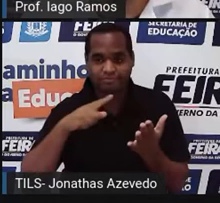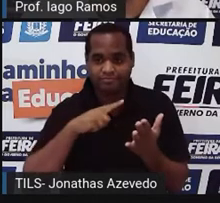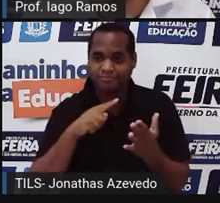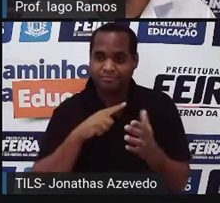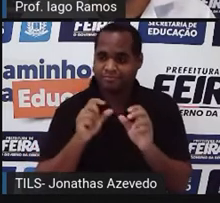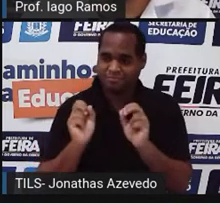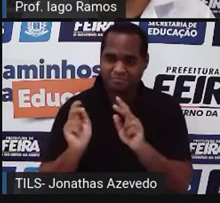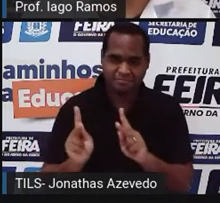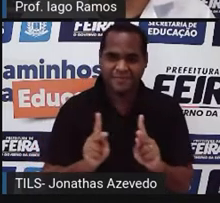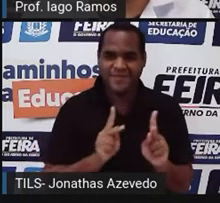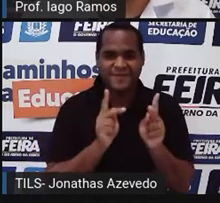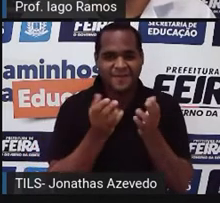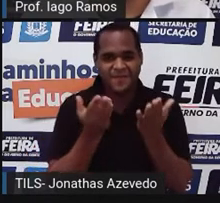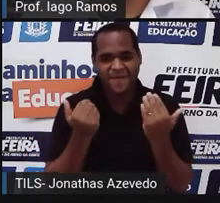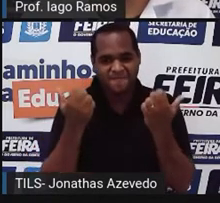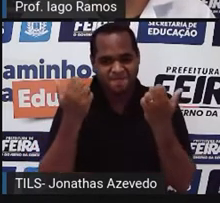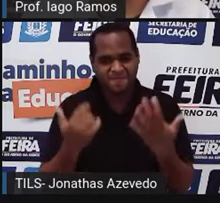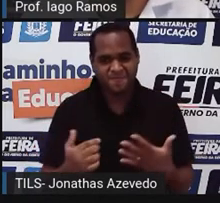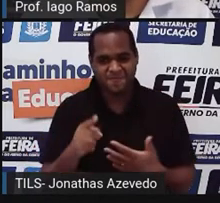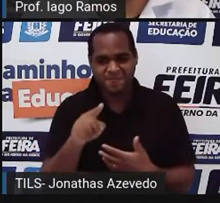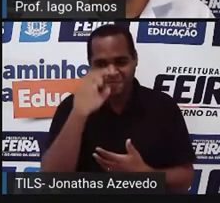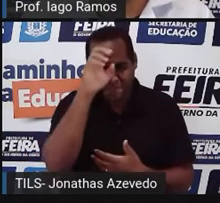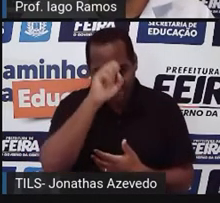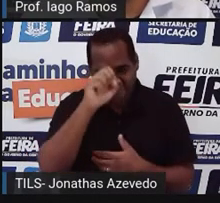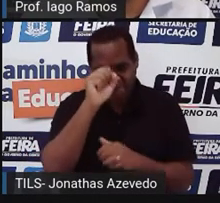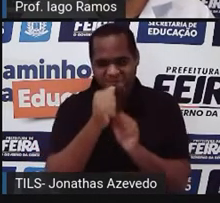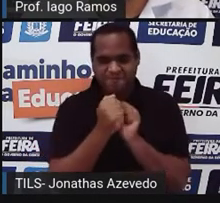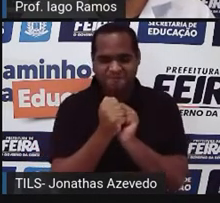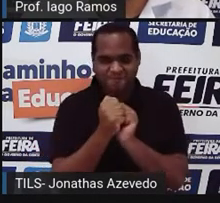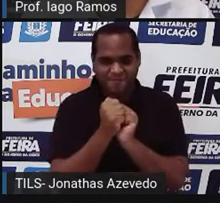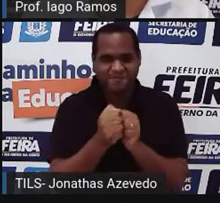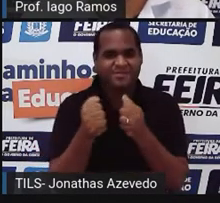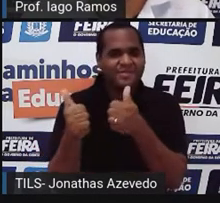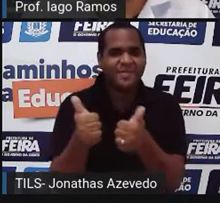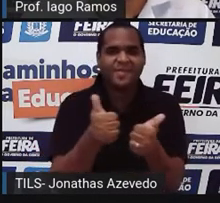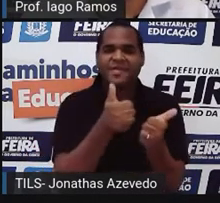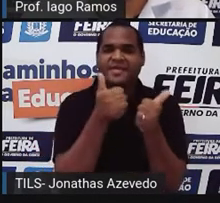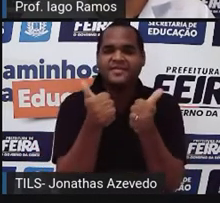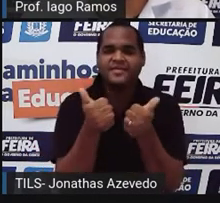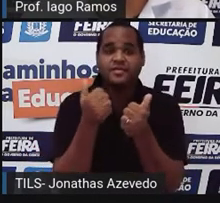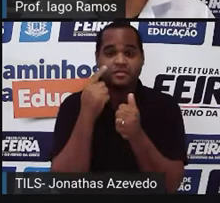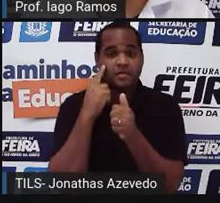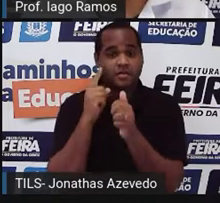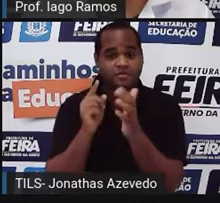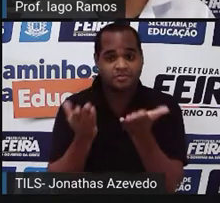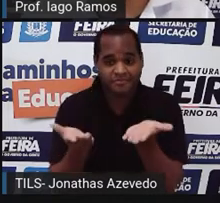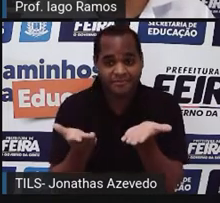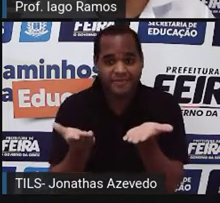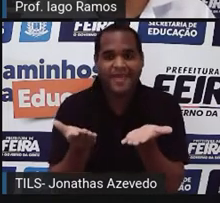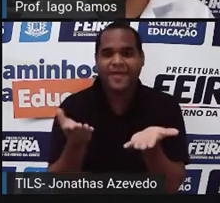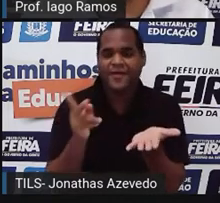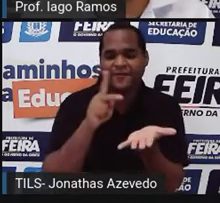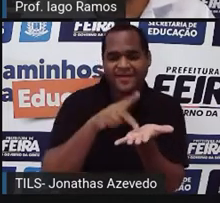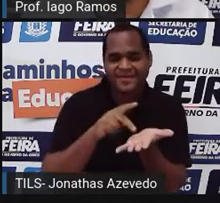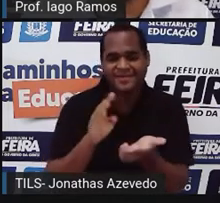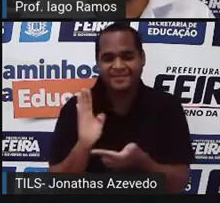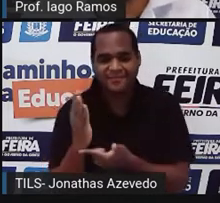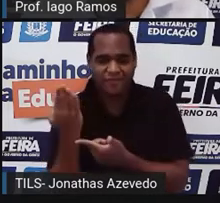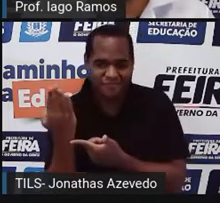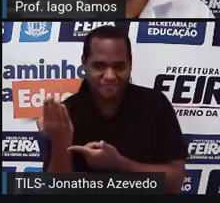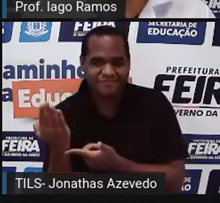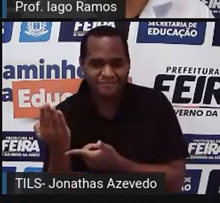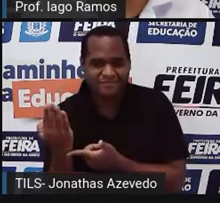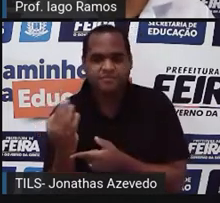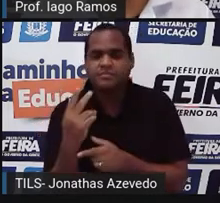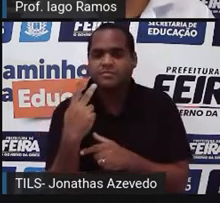bom? Então vem comigo aqui, vamos juntos. Olha só, essa daqui vai ser de verdadeiro ou falso.